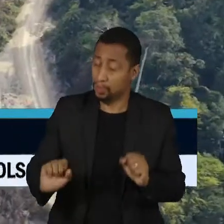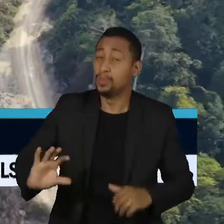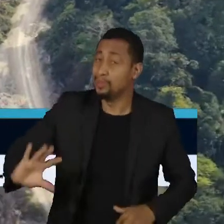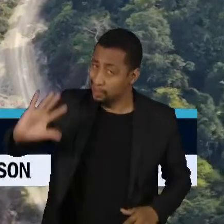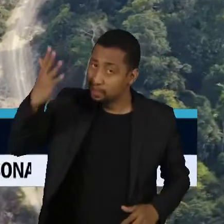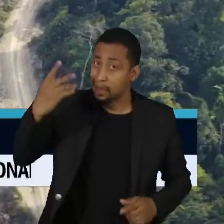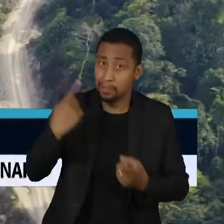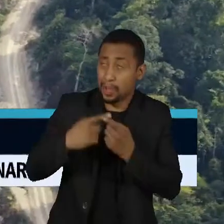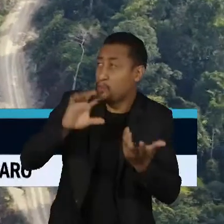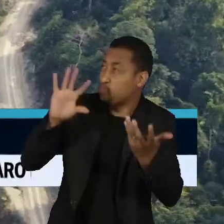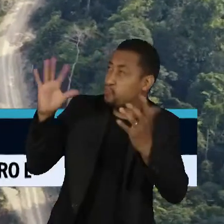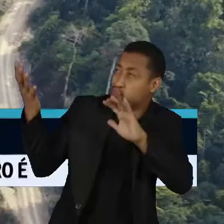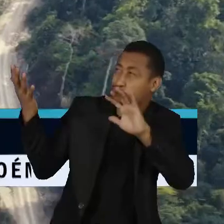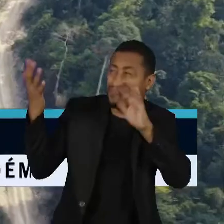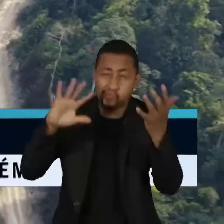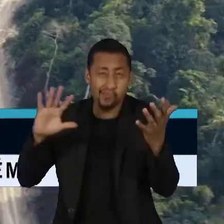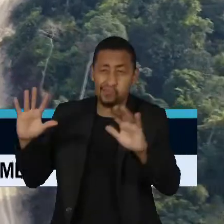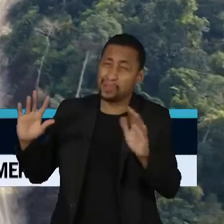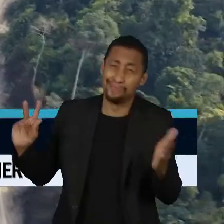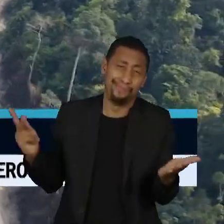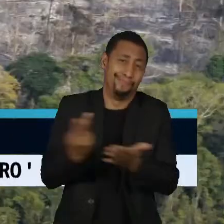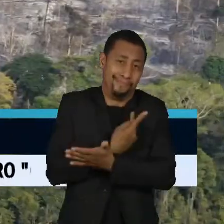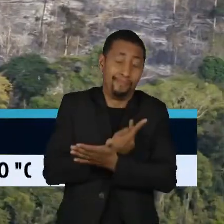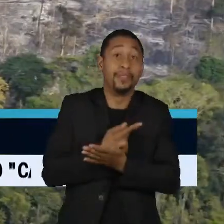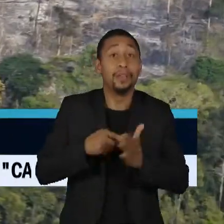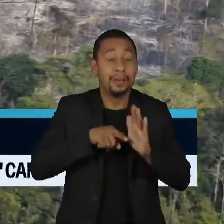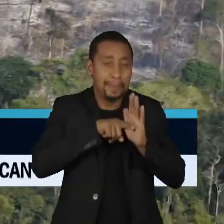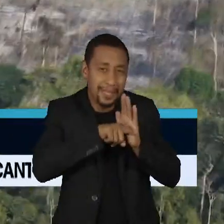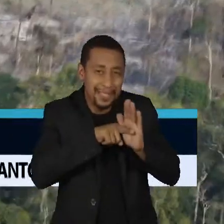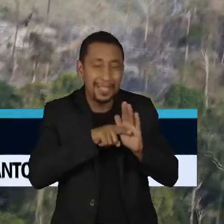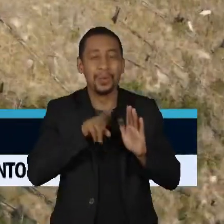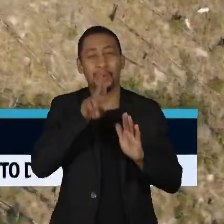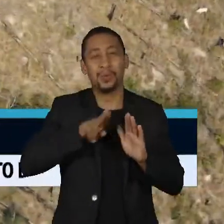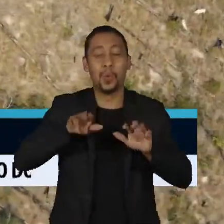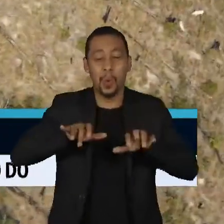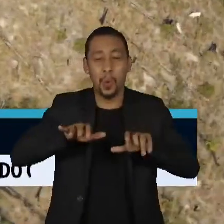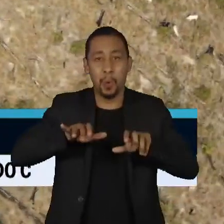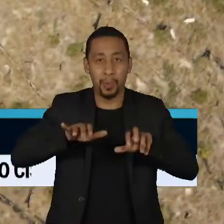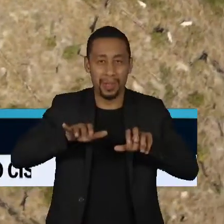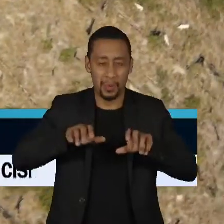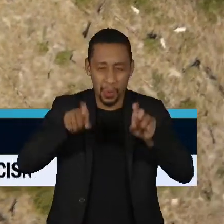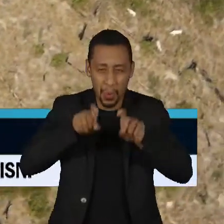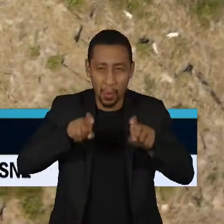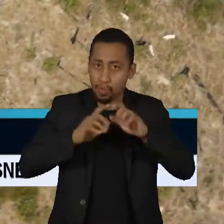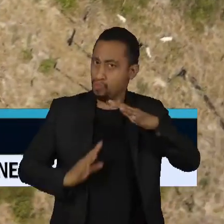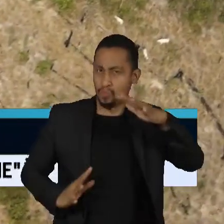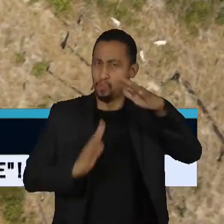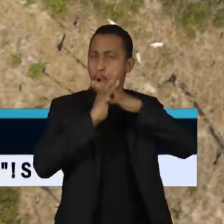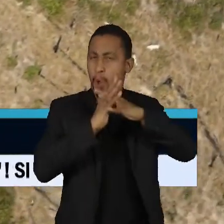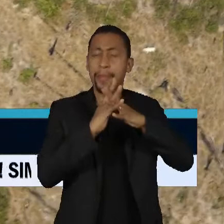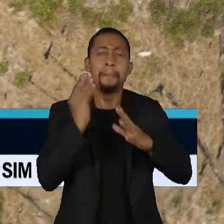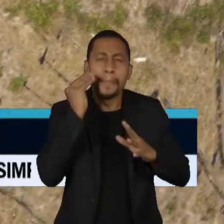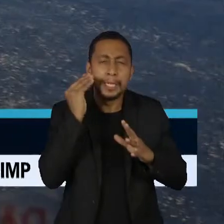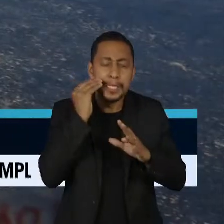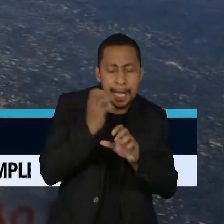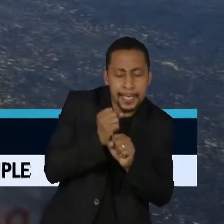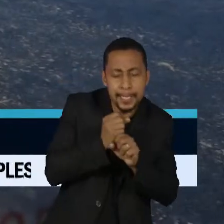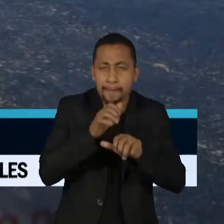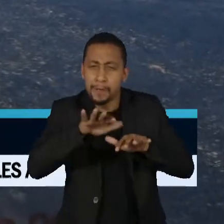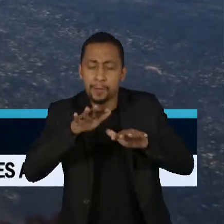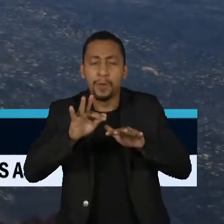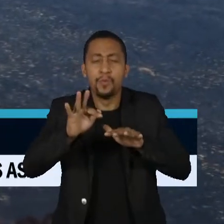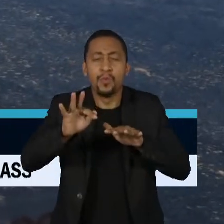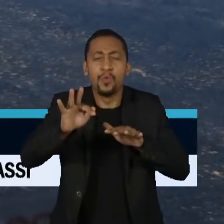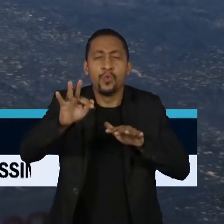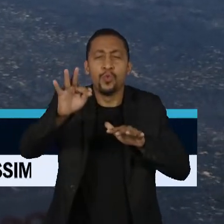usou computadores para simular o avanço da degradação, por exemplo, na floresta amazônica, para tentar se aproximar do chamado ponto